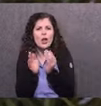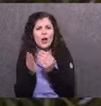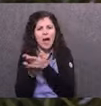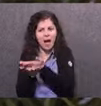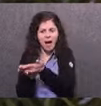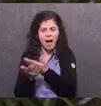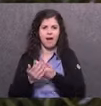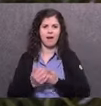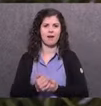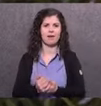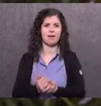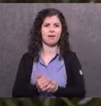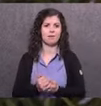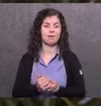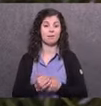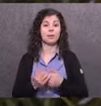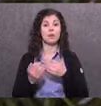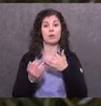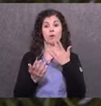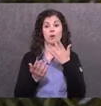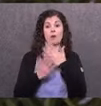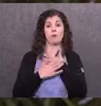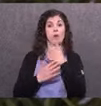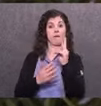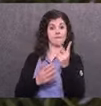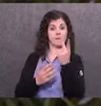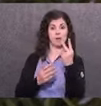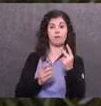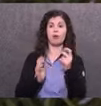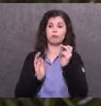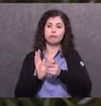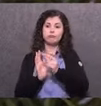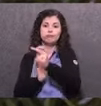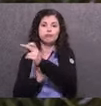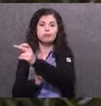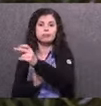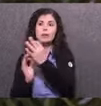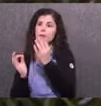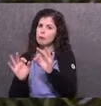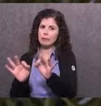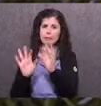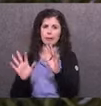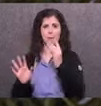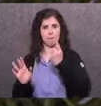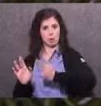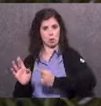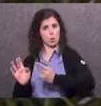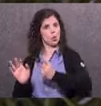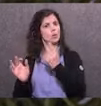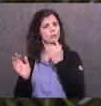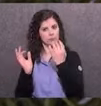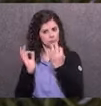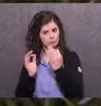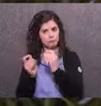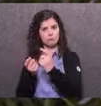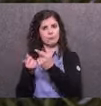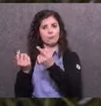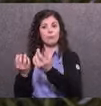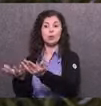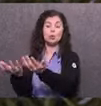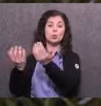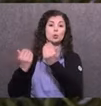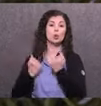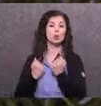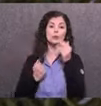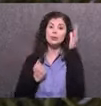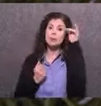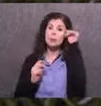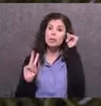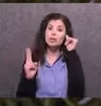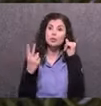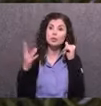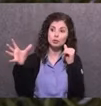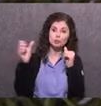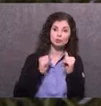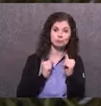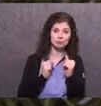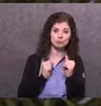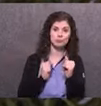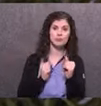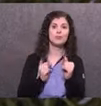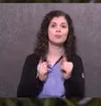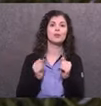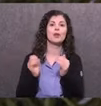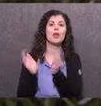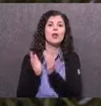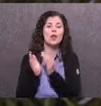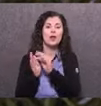Os discípulos partiram e fizeram como Jesus lhes ordenara. Trouxeram a jumenta e o jumentinho,